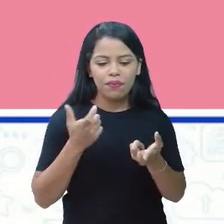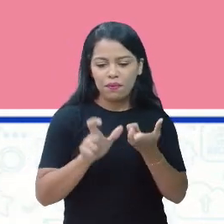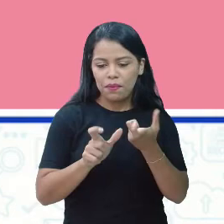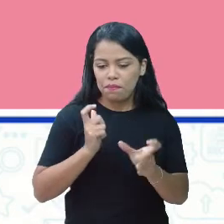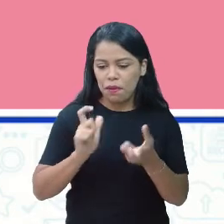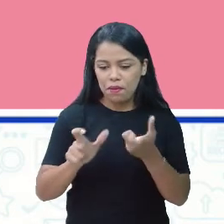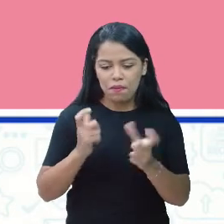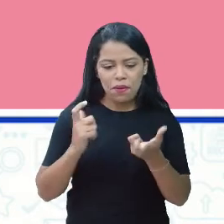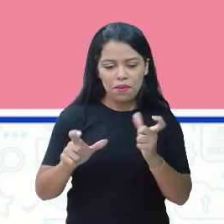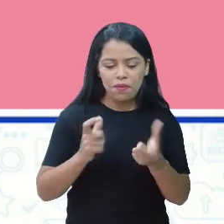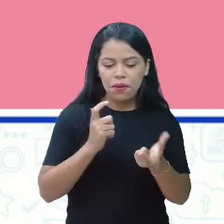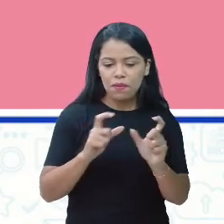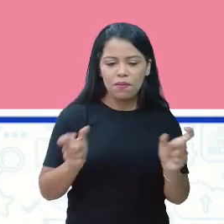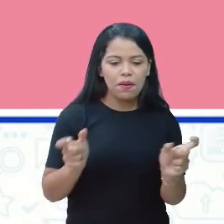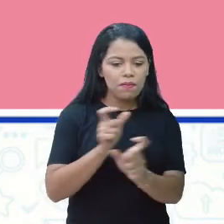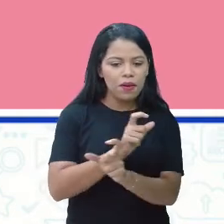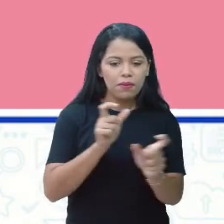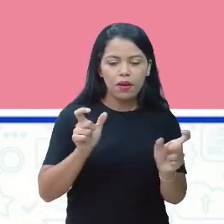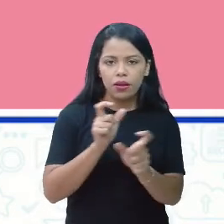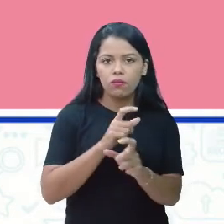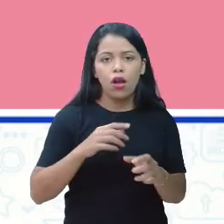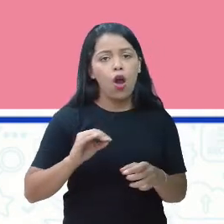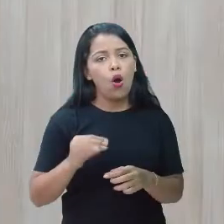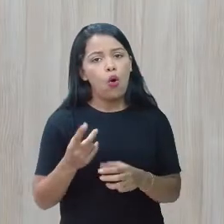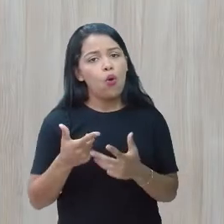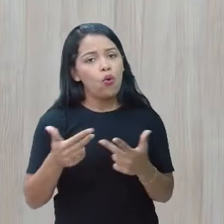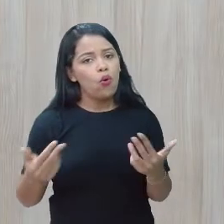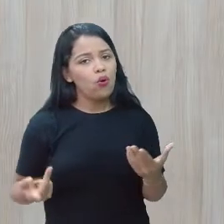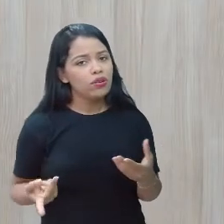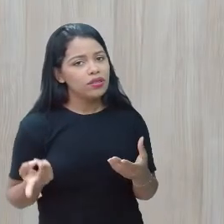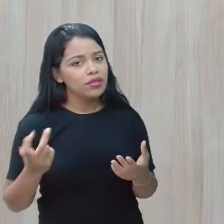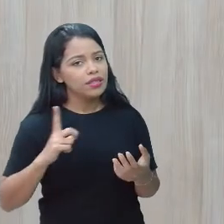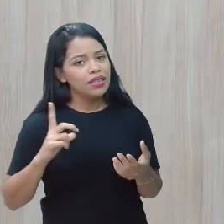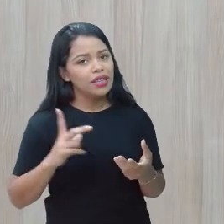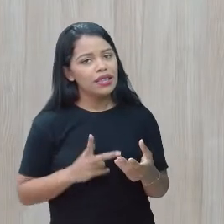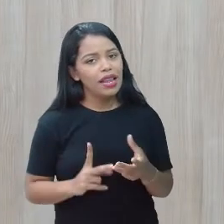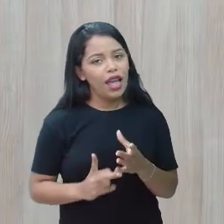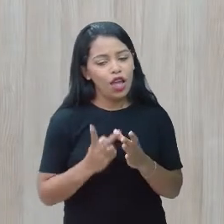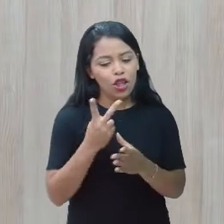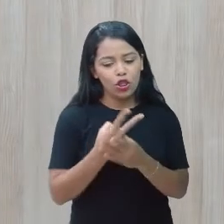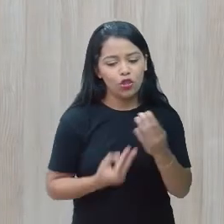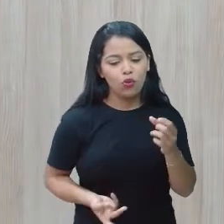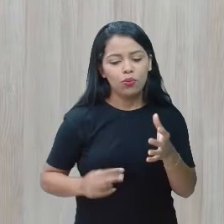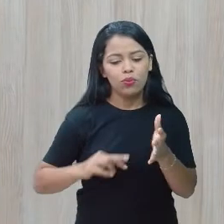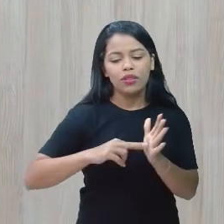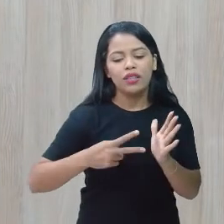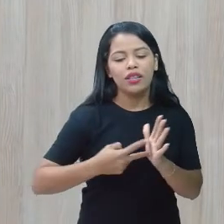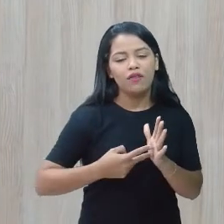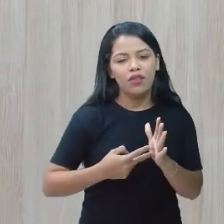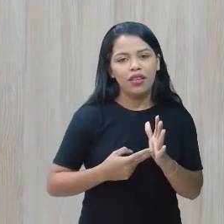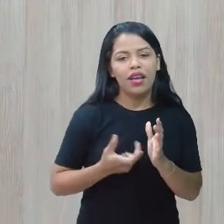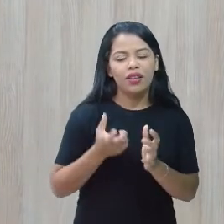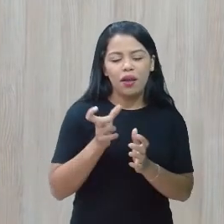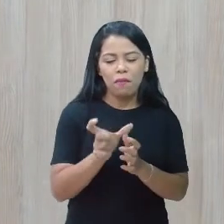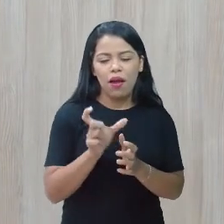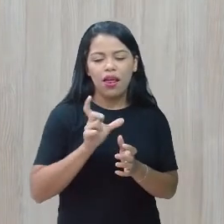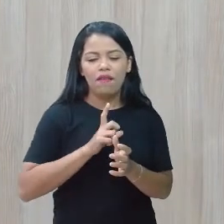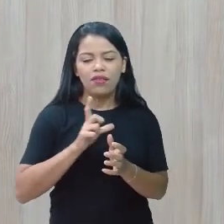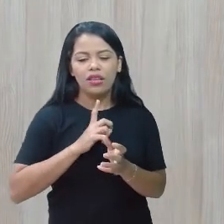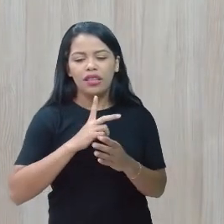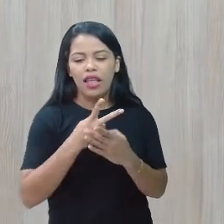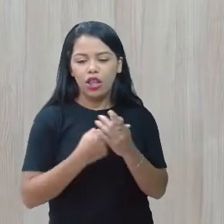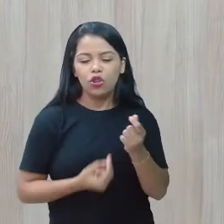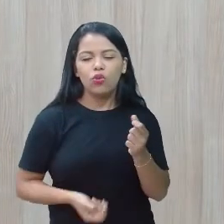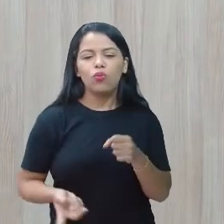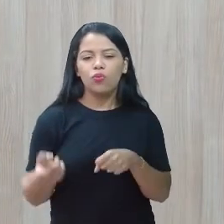o trocadilho, ou os subentendidos, não é? Aquelas palavras que geram, não é? Tipo duplo